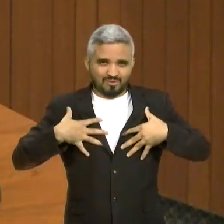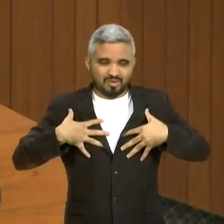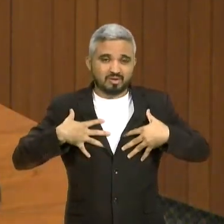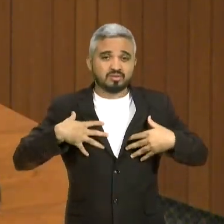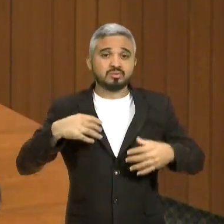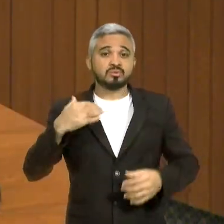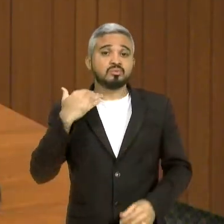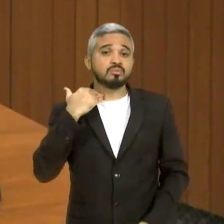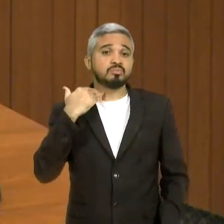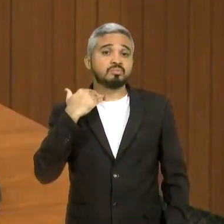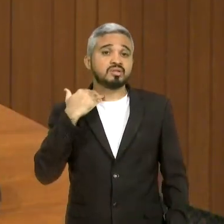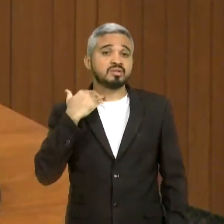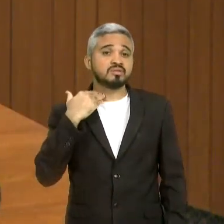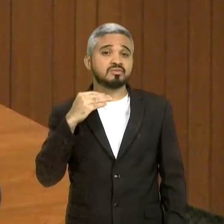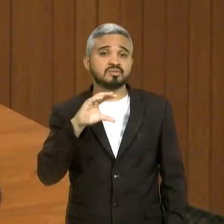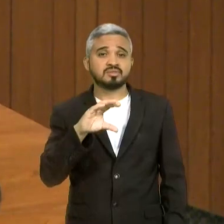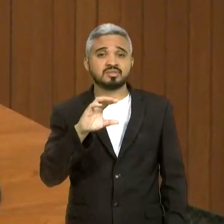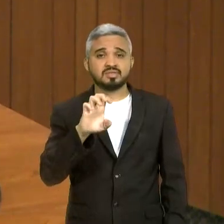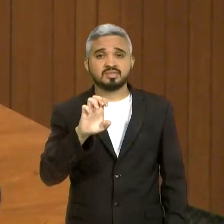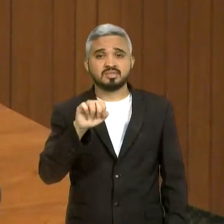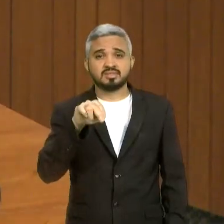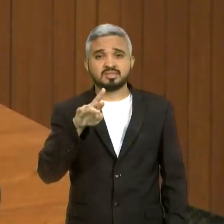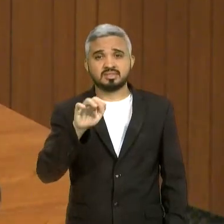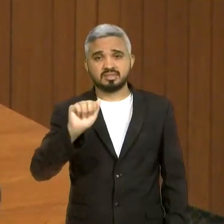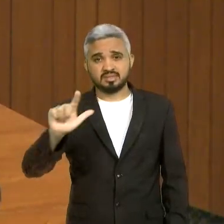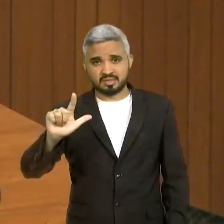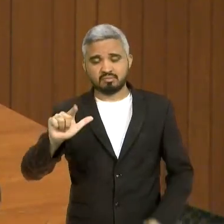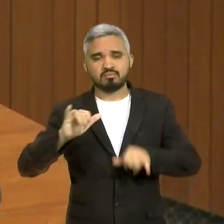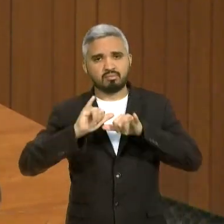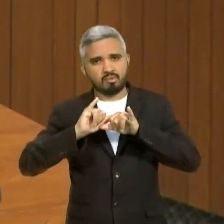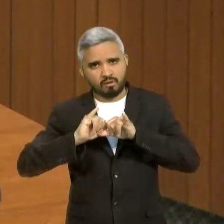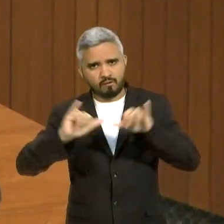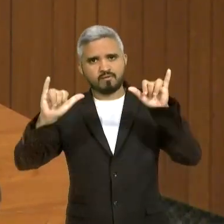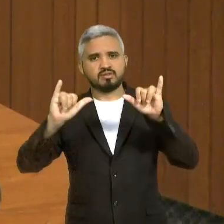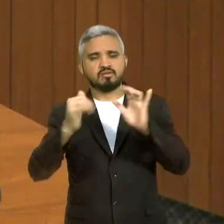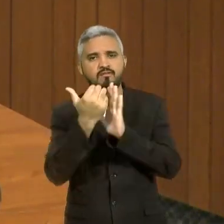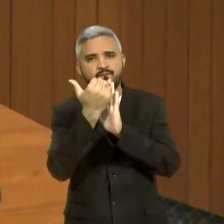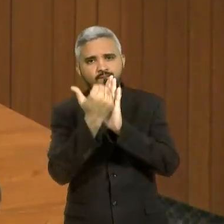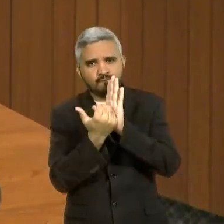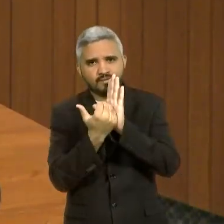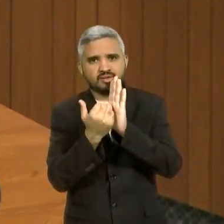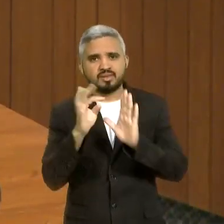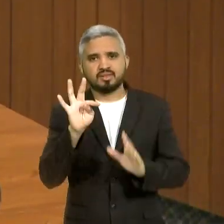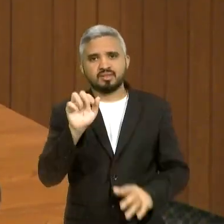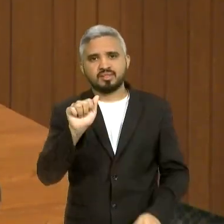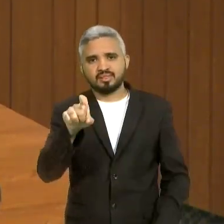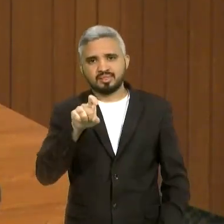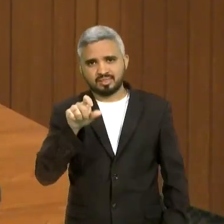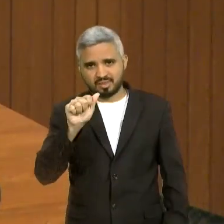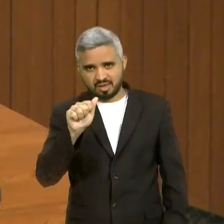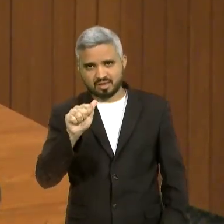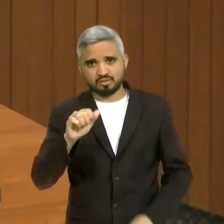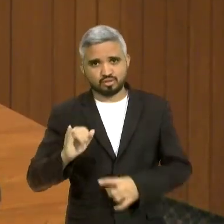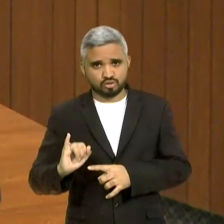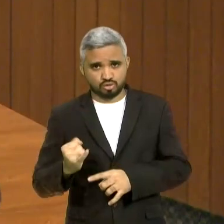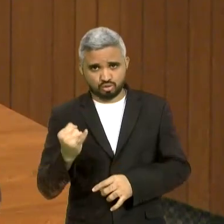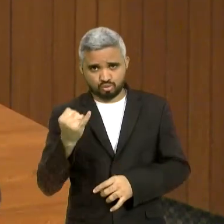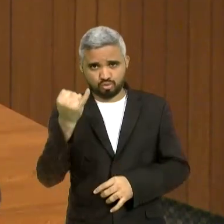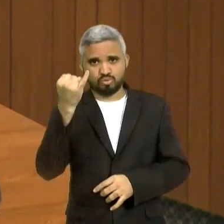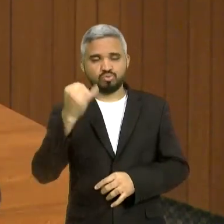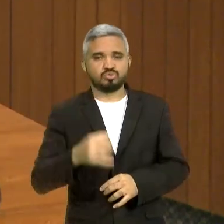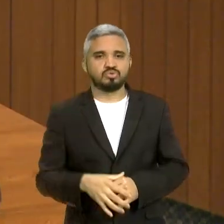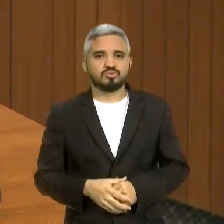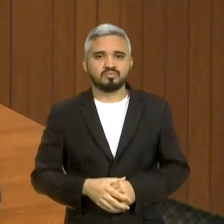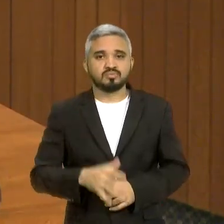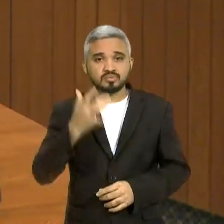ata do Copom, de redução da taxa de juros, porque isso permite a facilitação do acesso ao crédito, exatamente porque mais precisa.